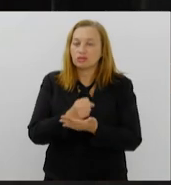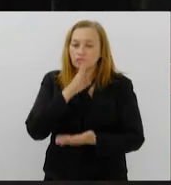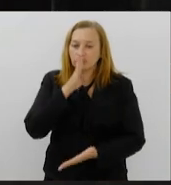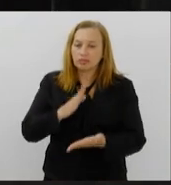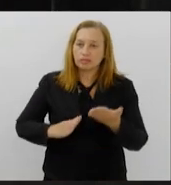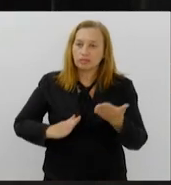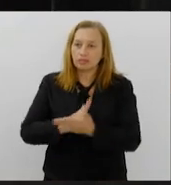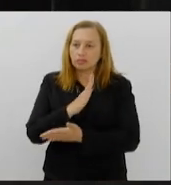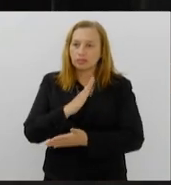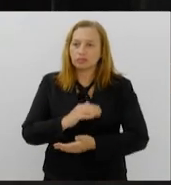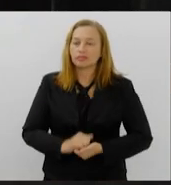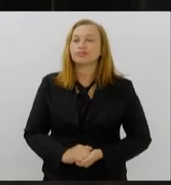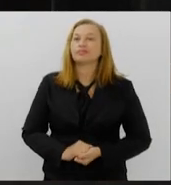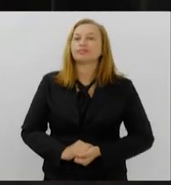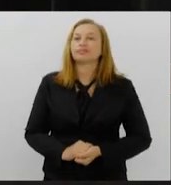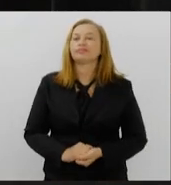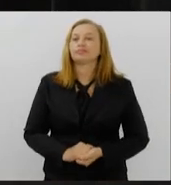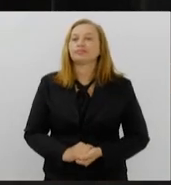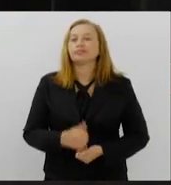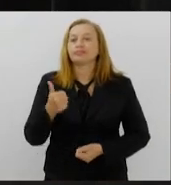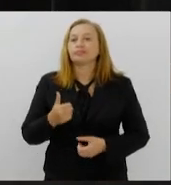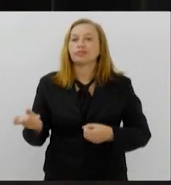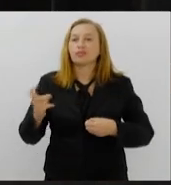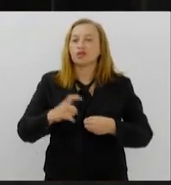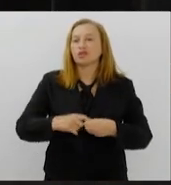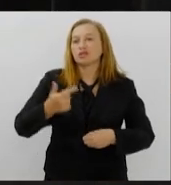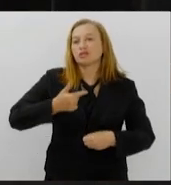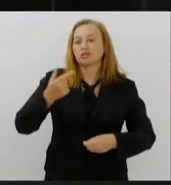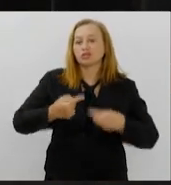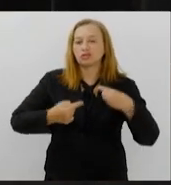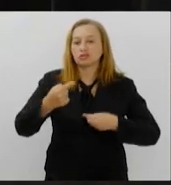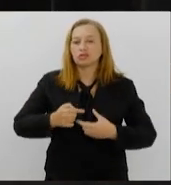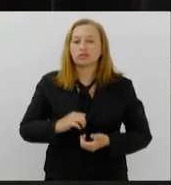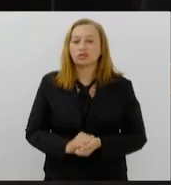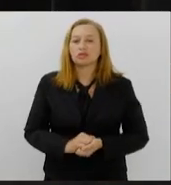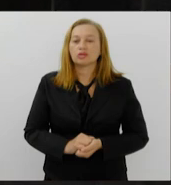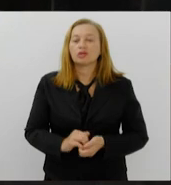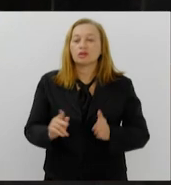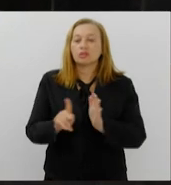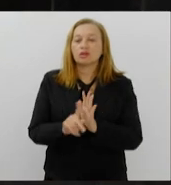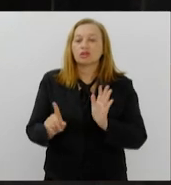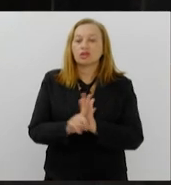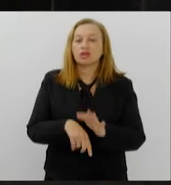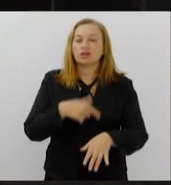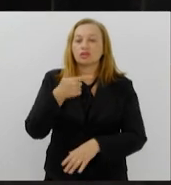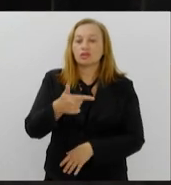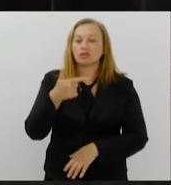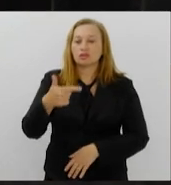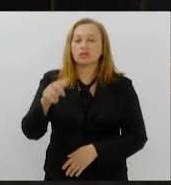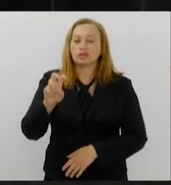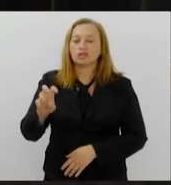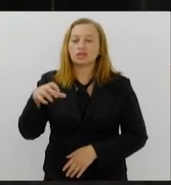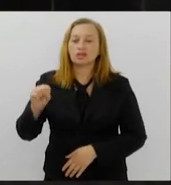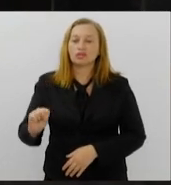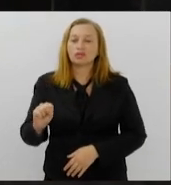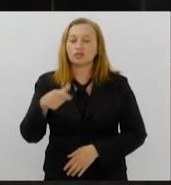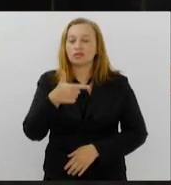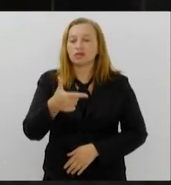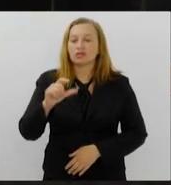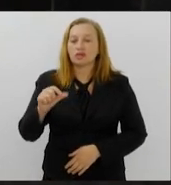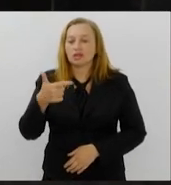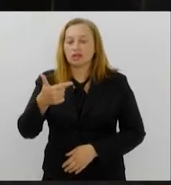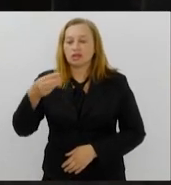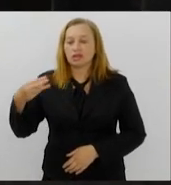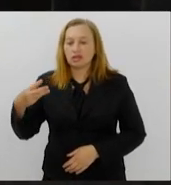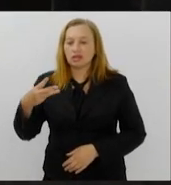senhores que aprovam, permaneçam como estão. Aprovado em primeira, retorna em segundo. Anuncio o projeto de lei número 2258,